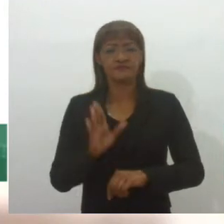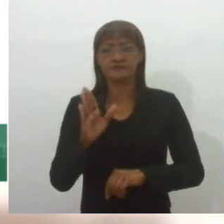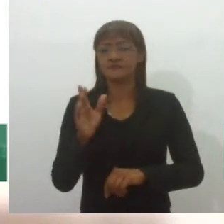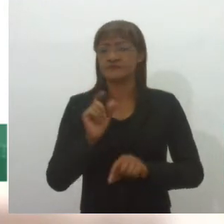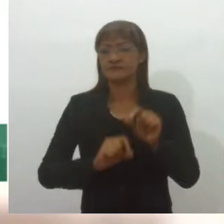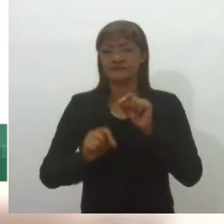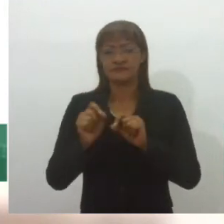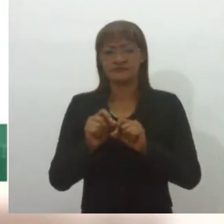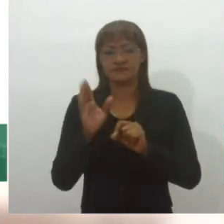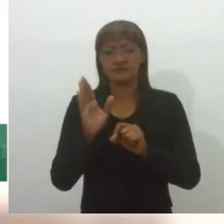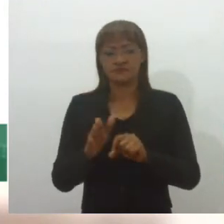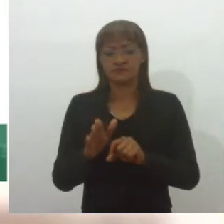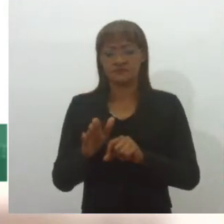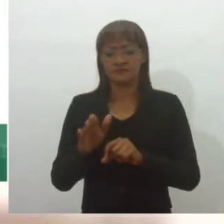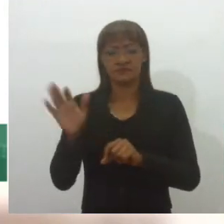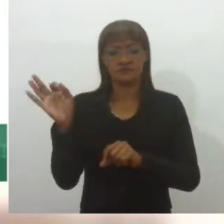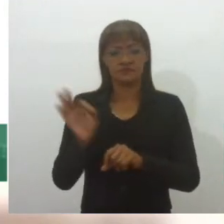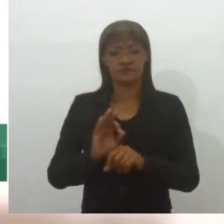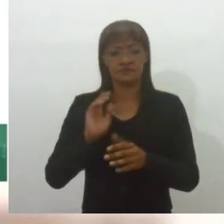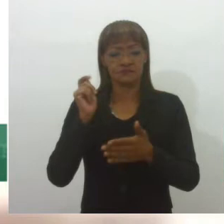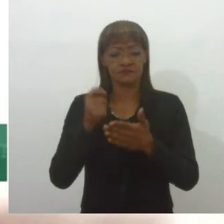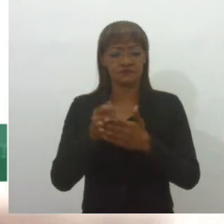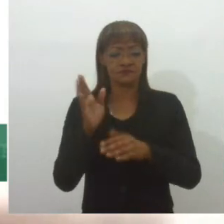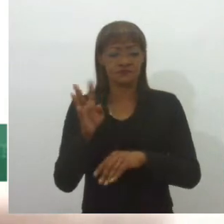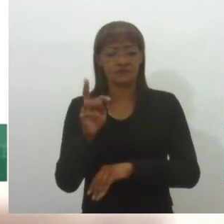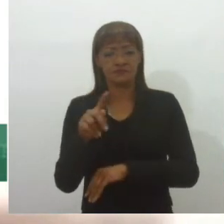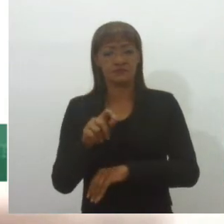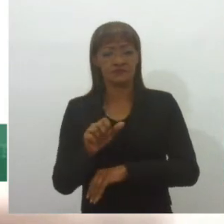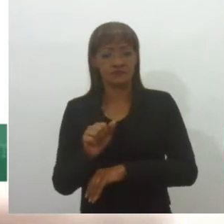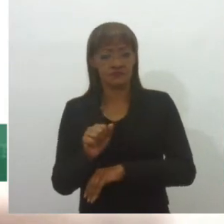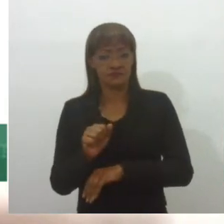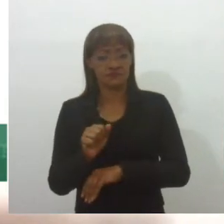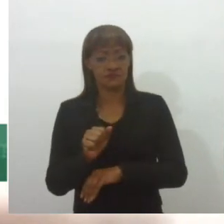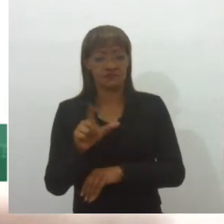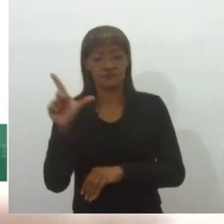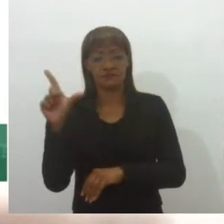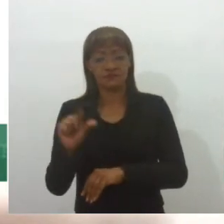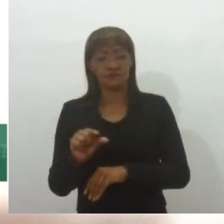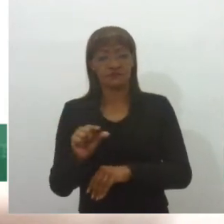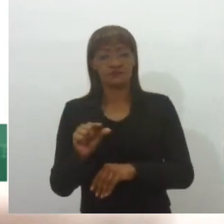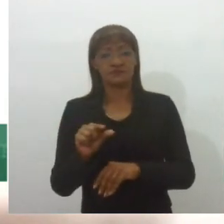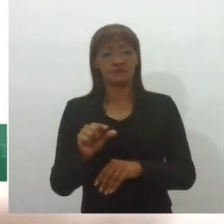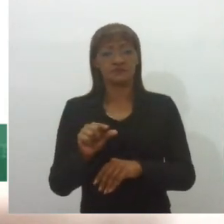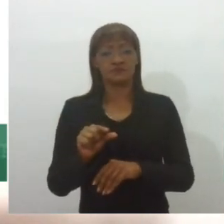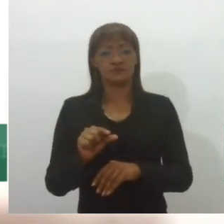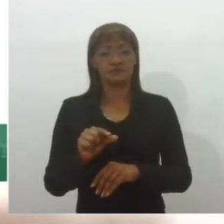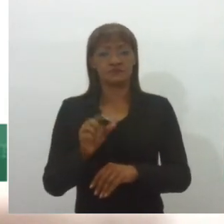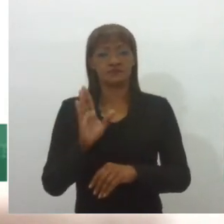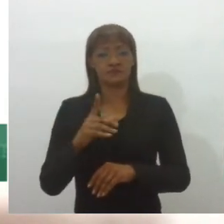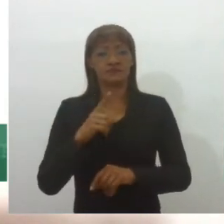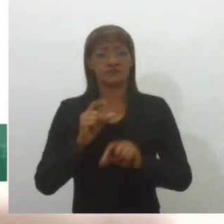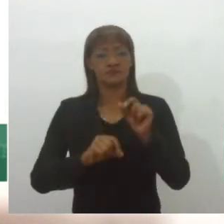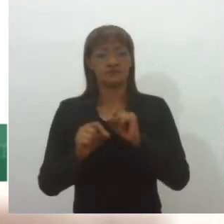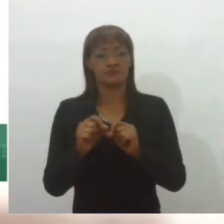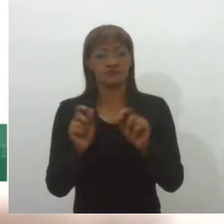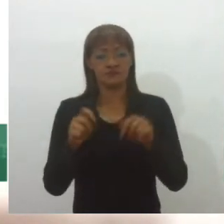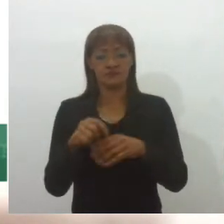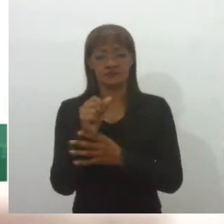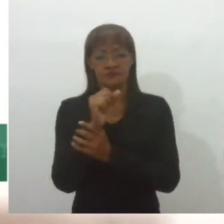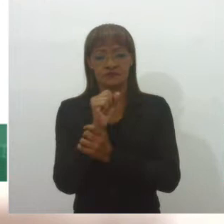tarifa extraordinária. No caso, eles vão ter que reduzir a tarifa e isso a lei ela traz a previsão e assegura.